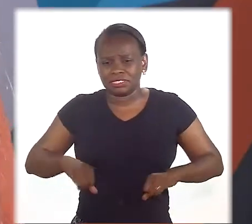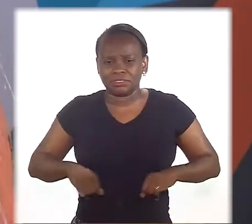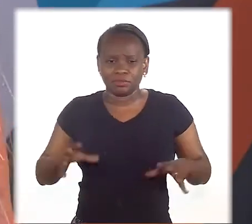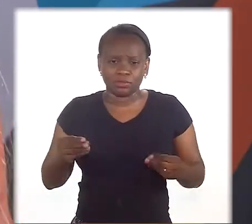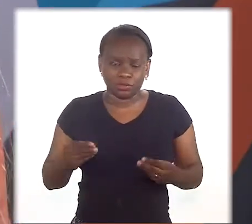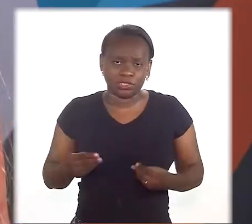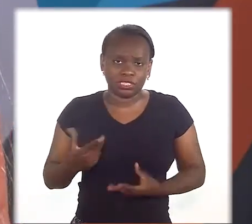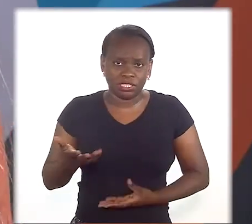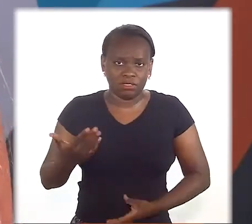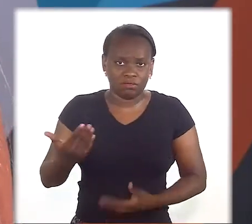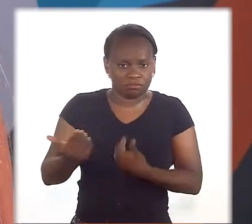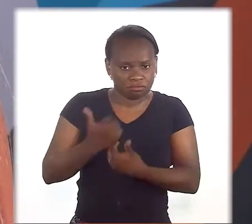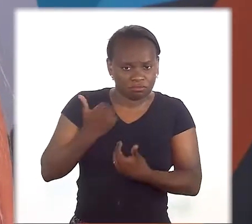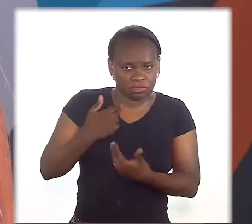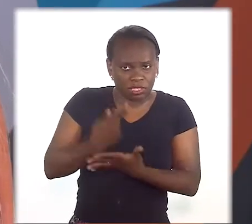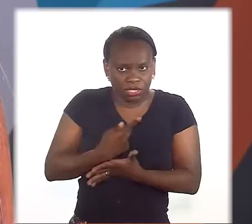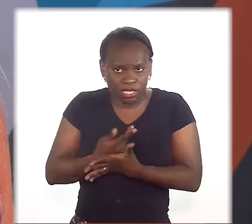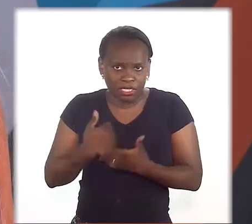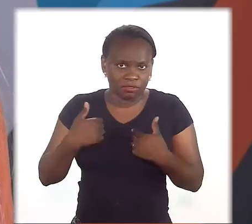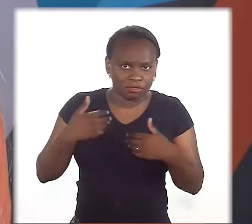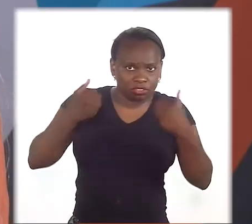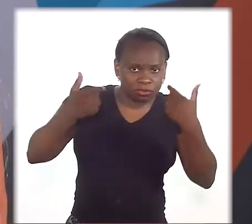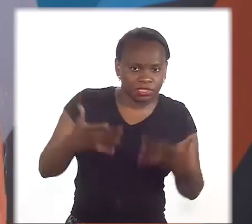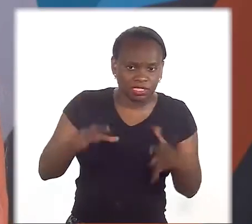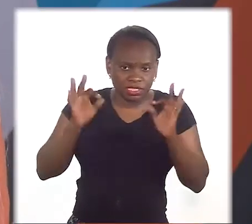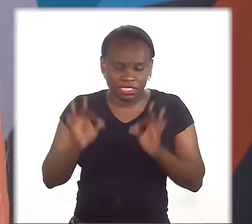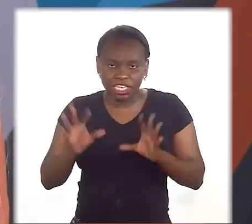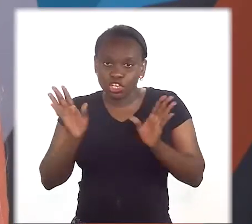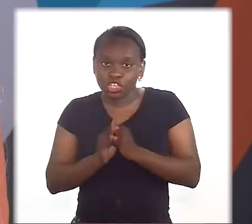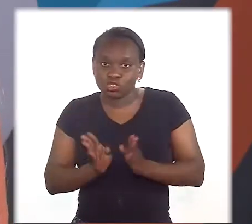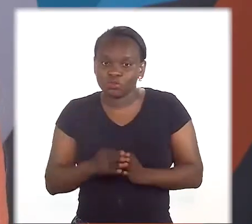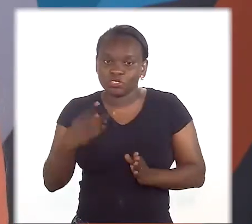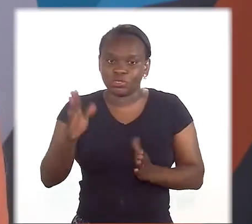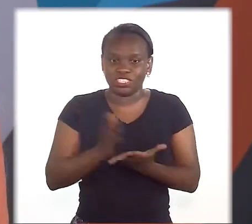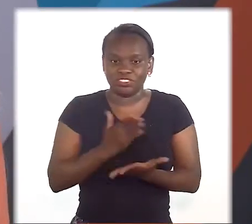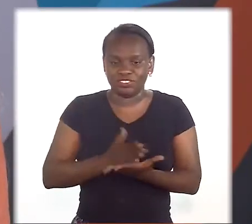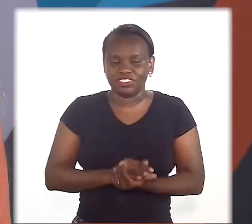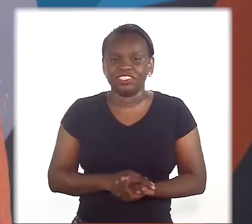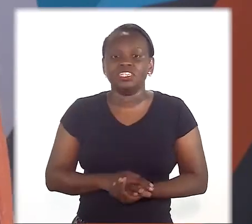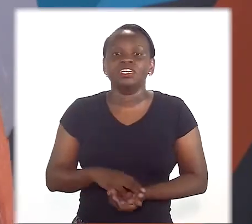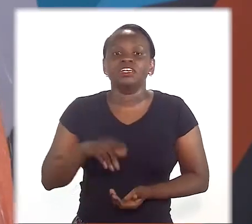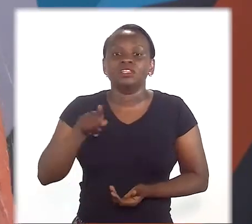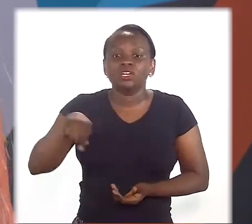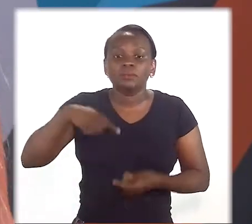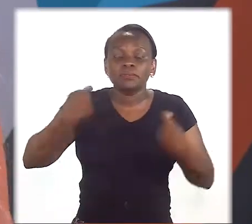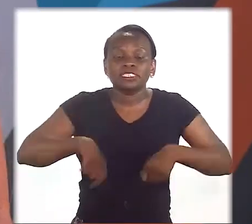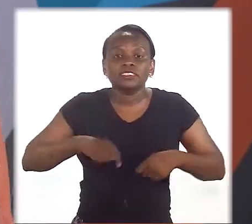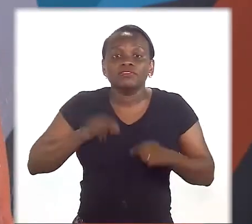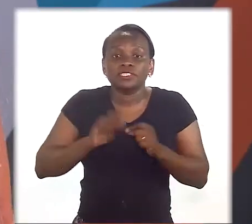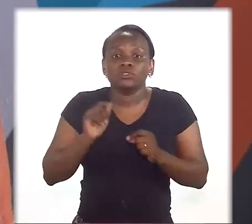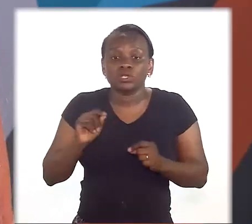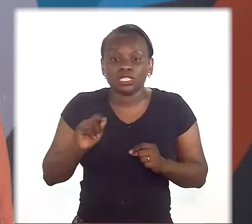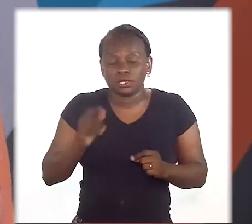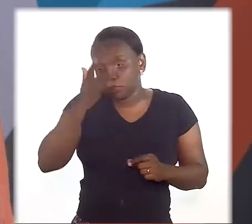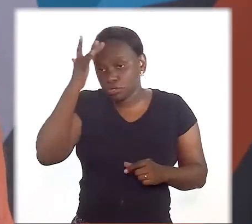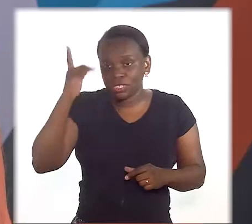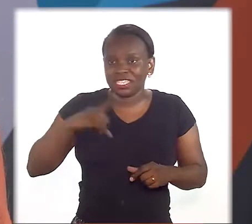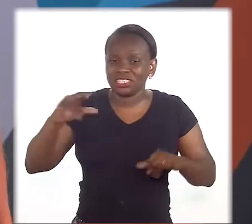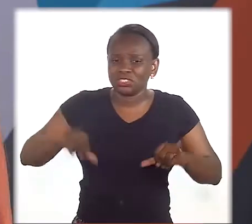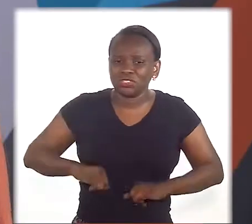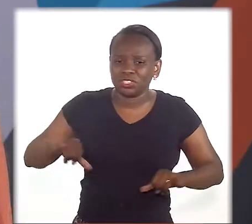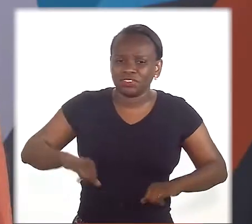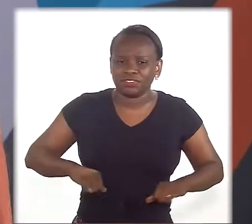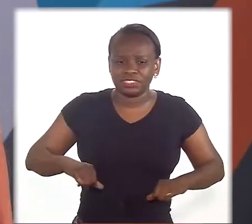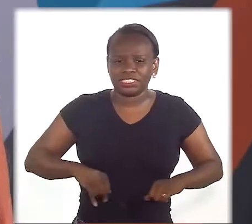grande. E corrija-me, Paulo, se eu tiver feito algum erro no resumo breve do seu livro. O que devemos fazer a quem tem